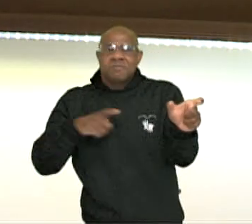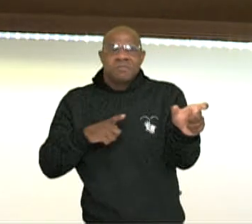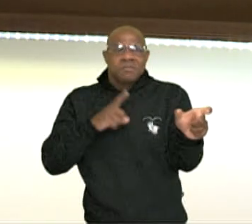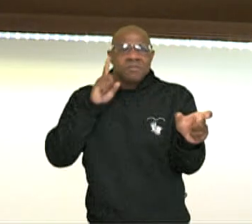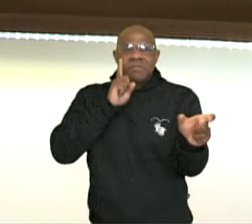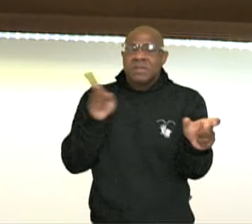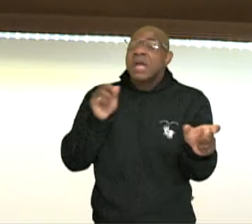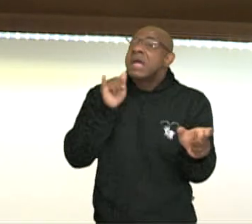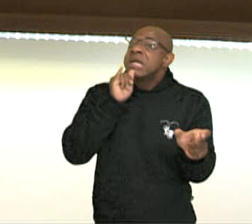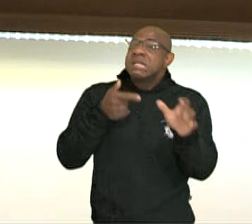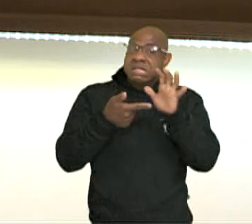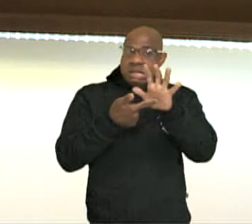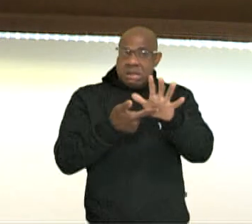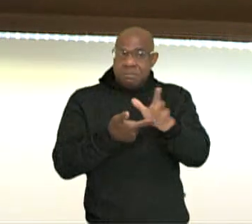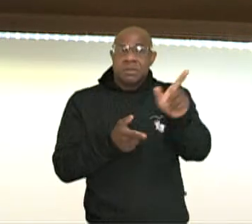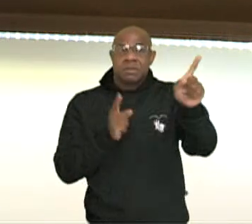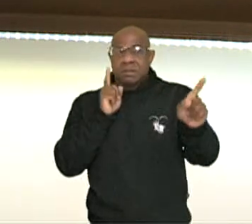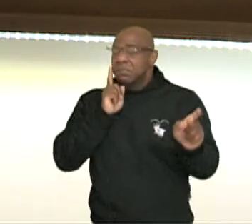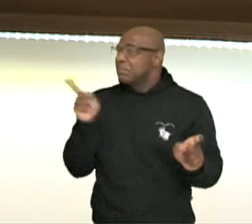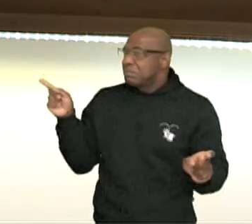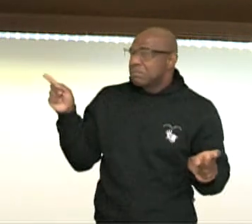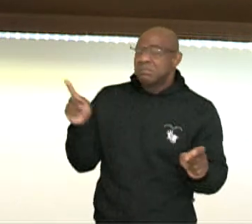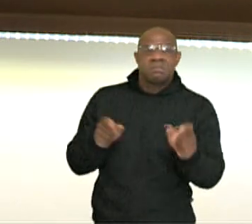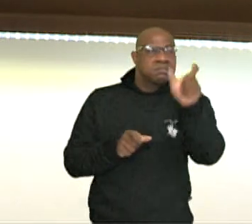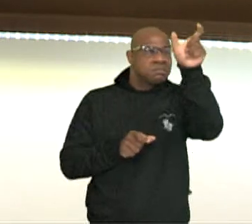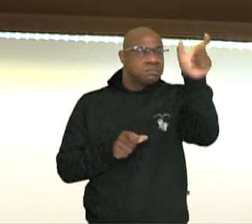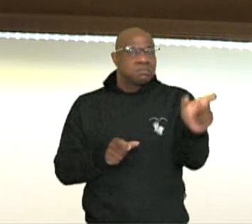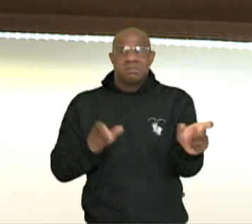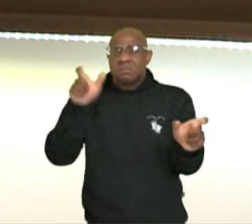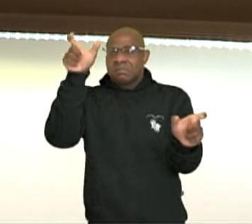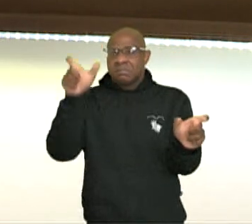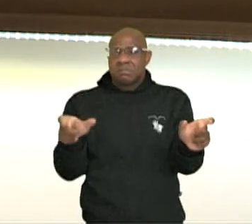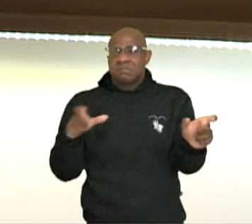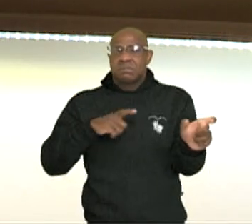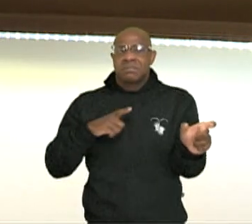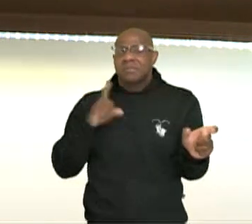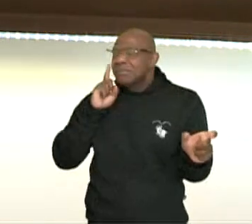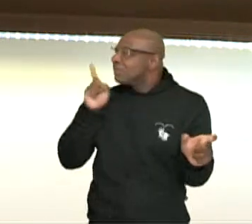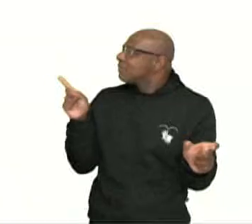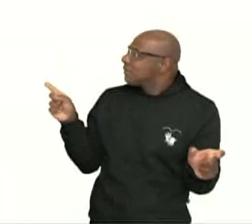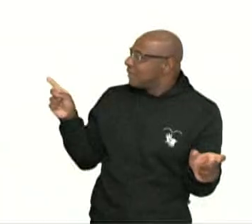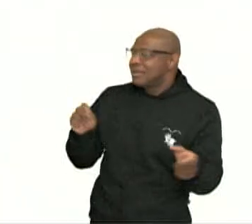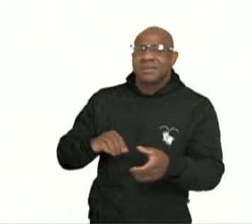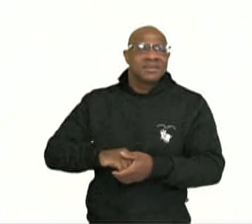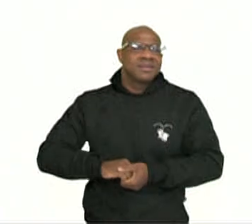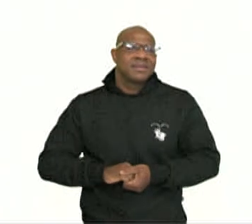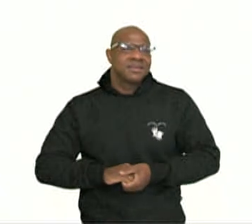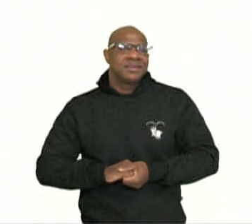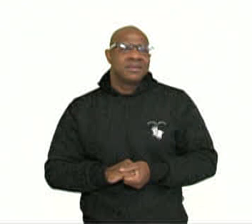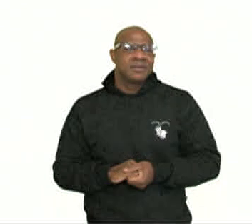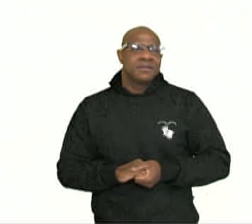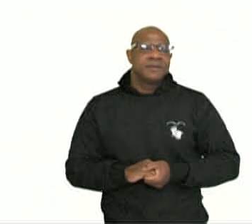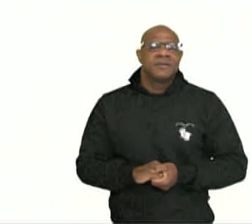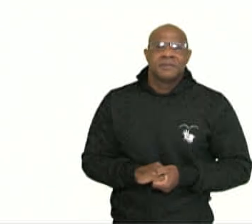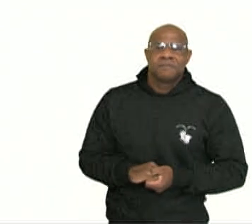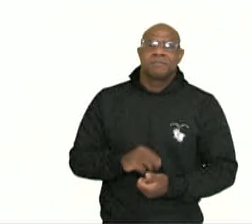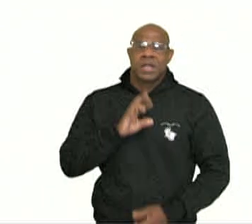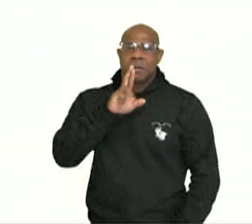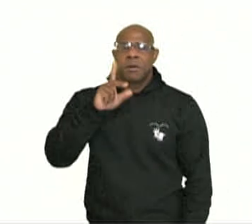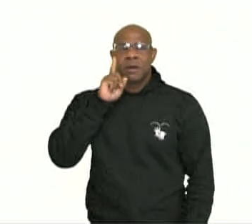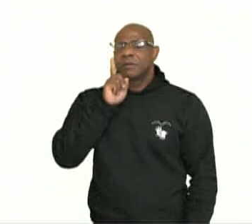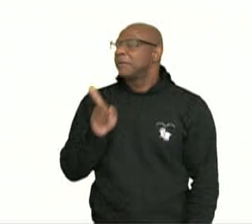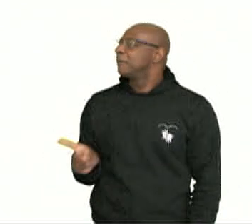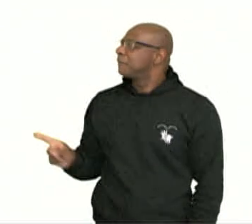como exemplo, são alguns exemplos, a ateníase e a esquistossomose, né? Provocada então a ateníase pela tênia, esquistossomose pelo